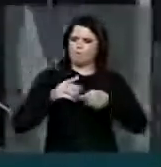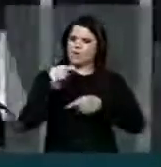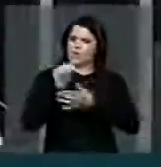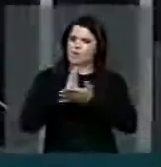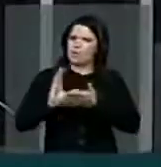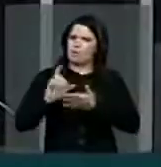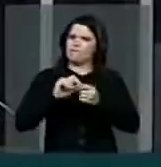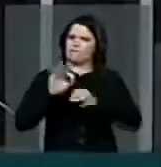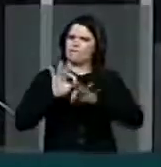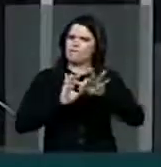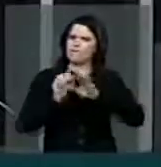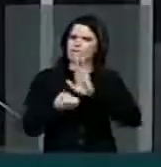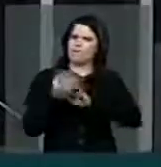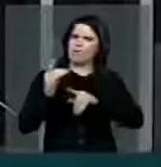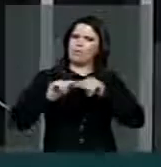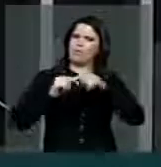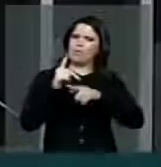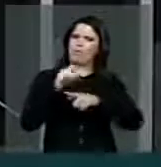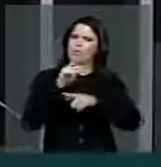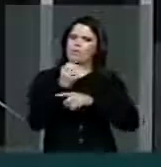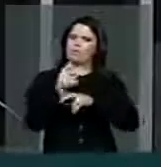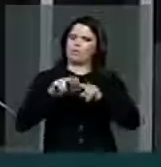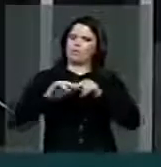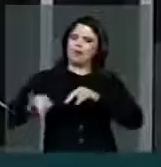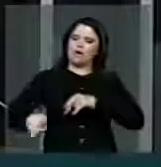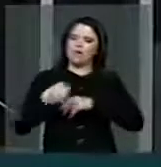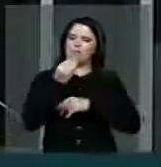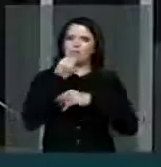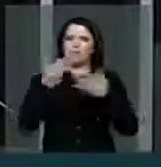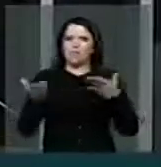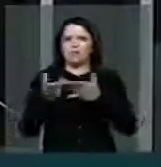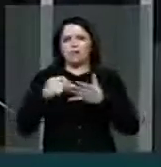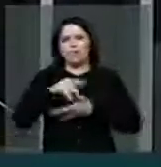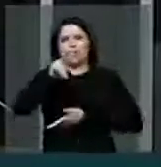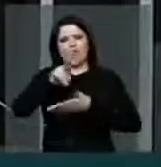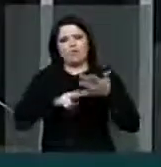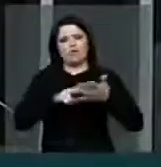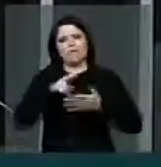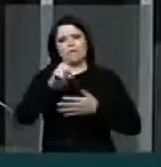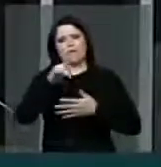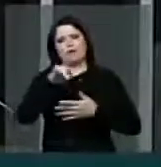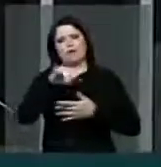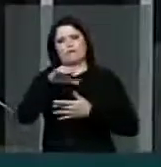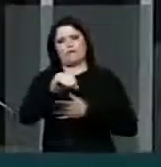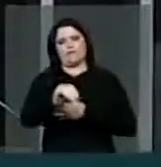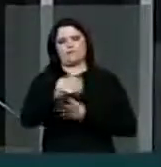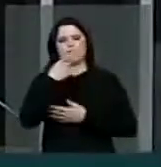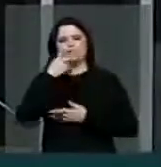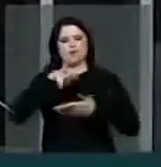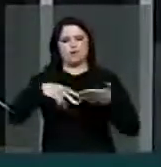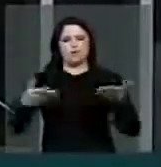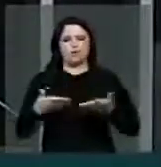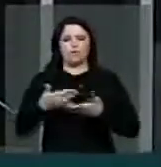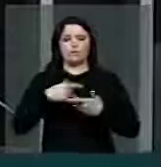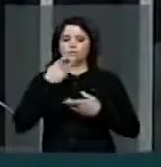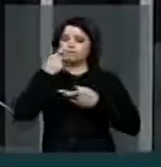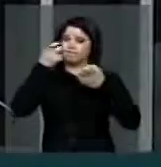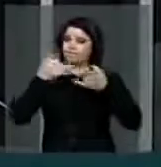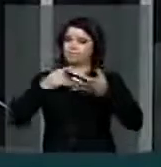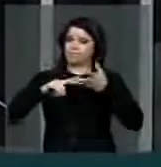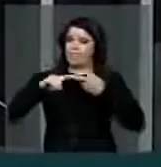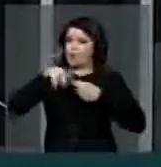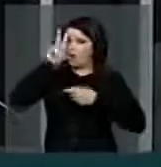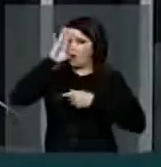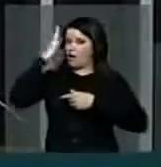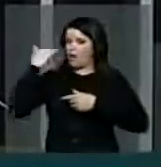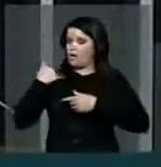investimentos realizados na produção. Portanto, aproveito a oportunidade para ler o manifesto do Comifec. Considerando que a memória